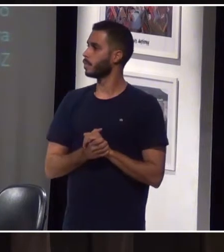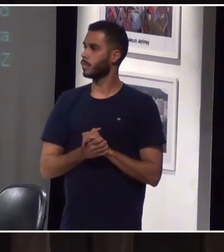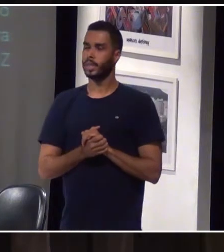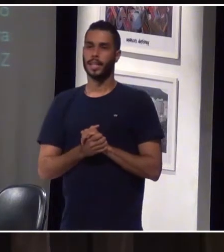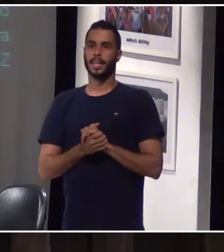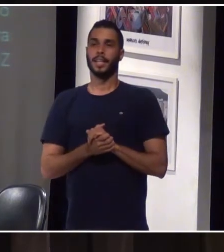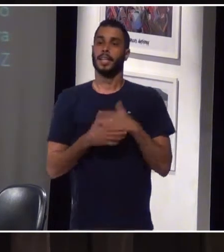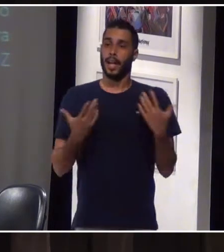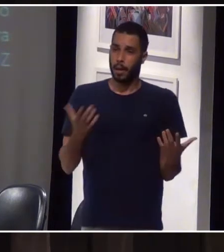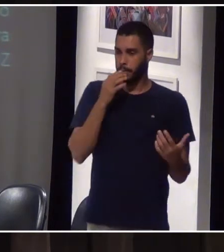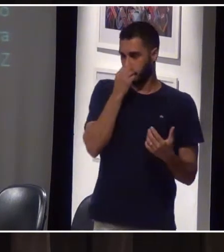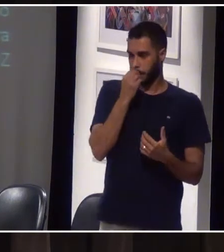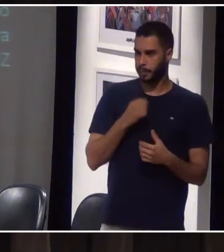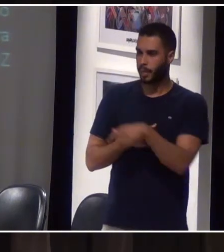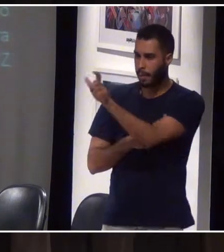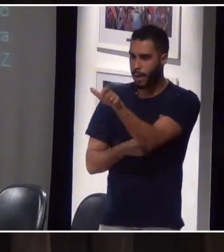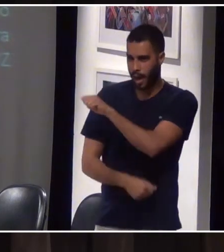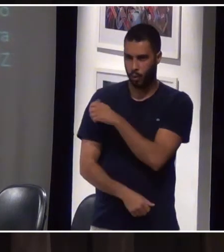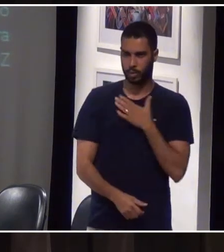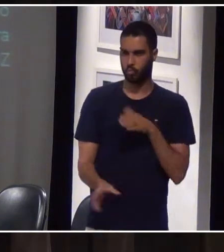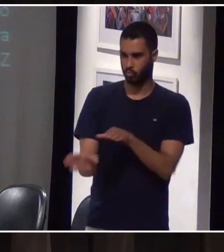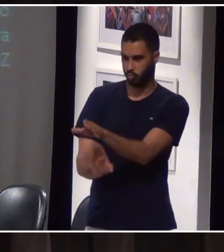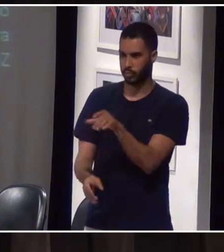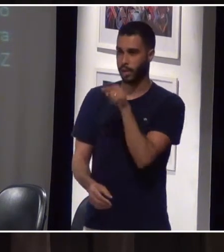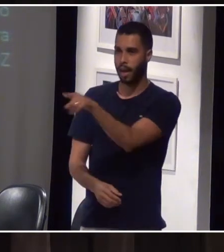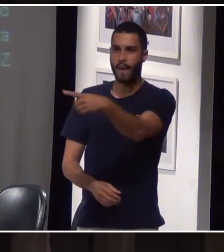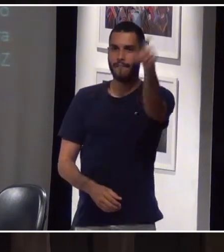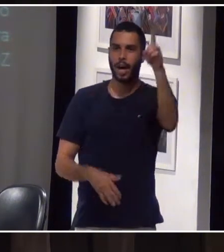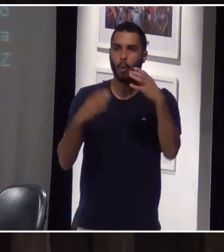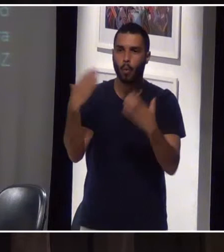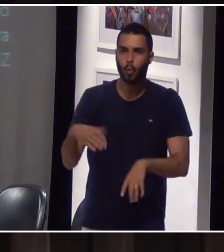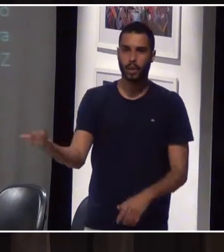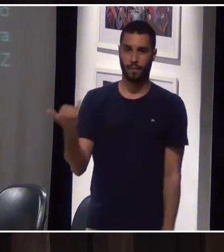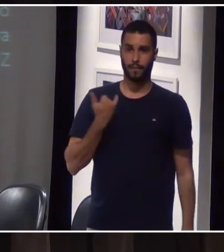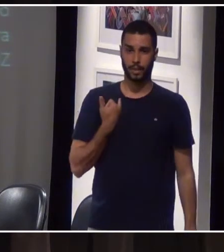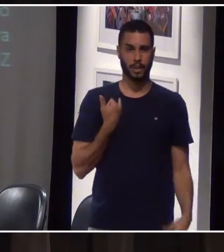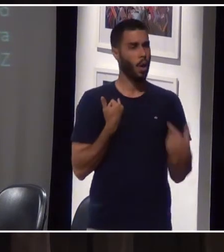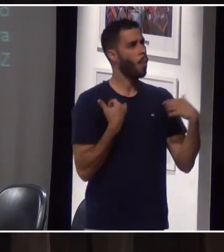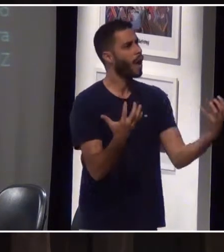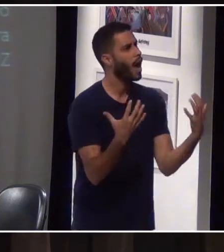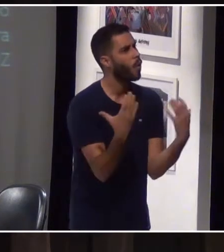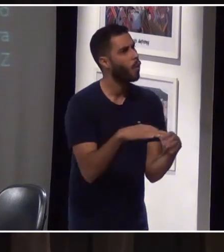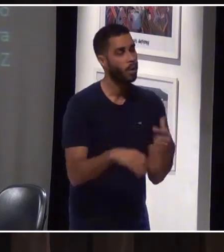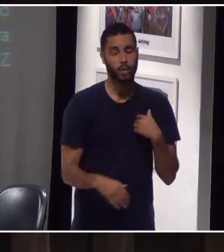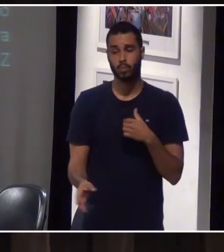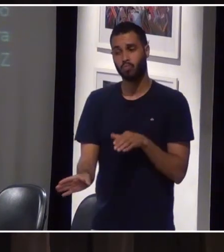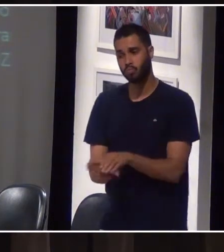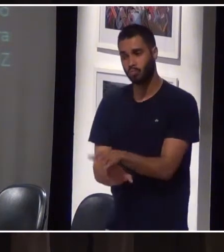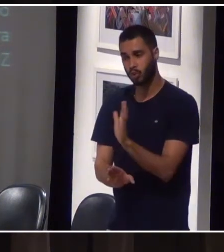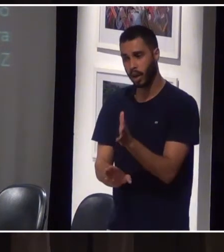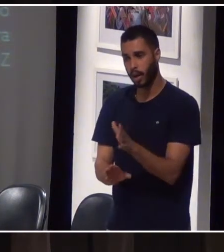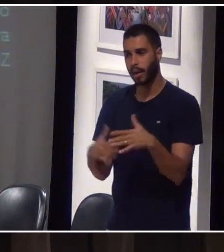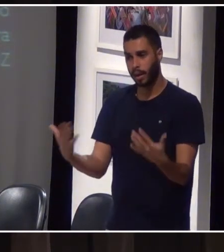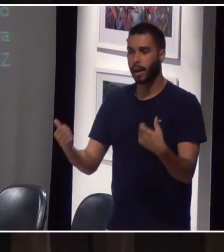Quando qualquer uma das minhas orientandas vai fazer um concurso e elas me dizem assim, vai abrir um concurso em tal lugar e eu quero fazer. Aí eu já olho e digo assim, então